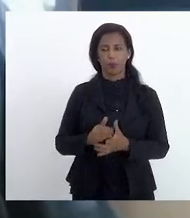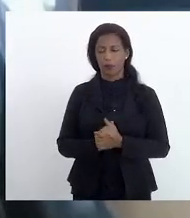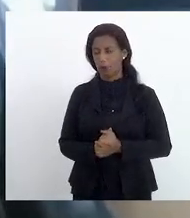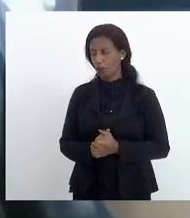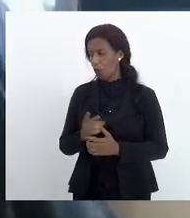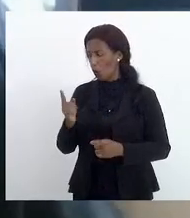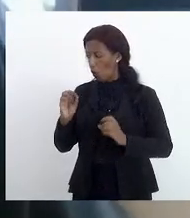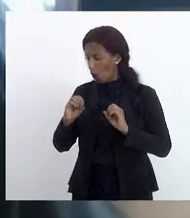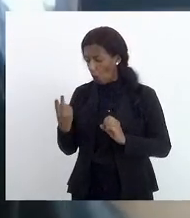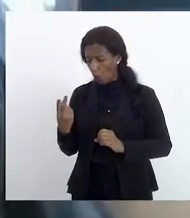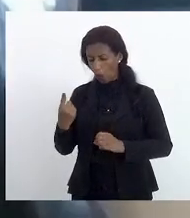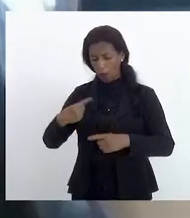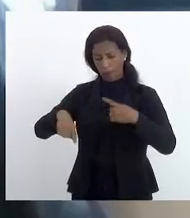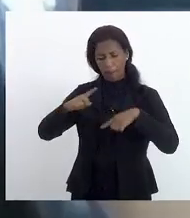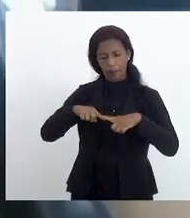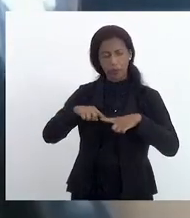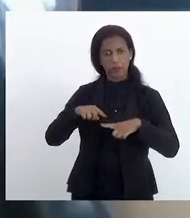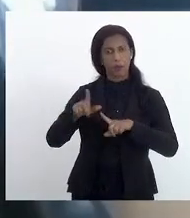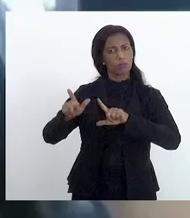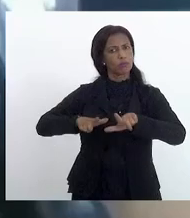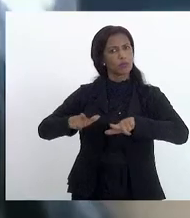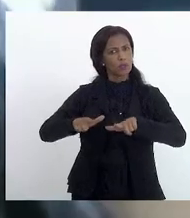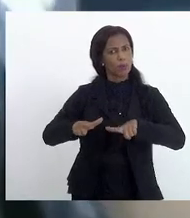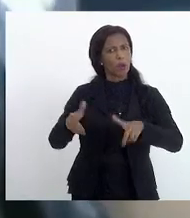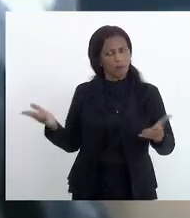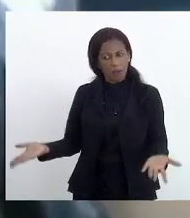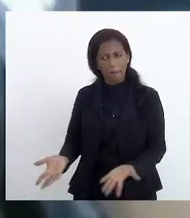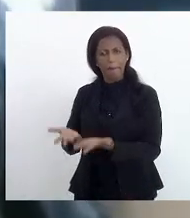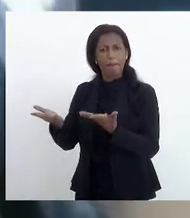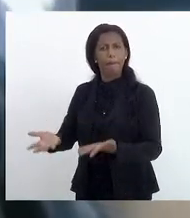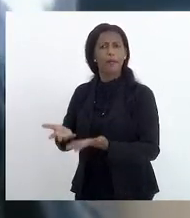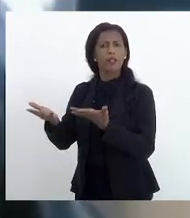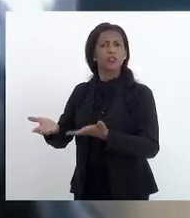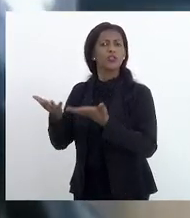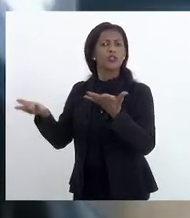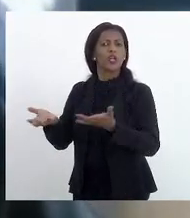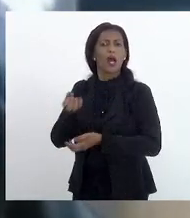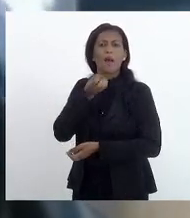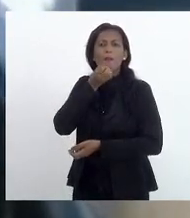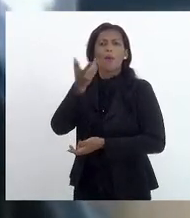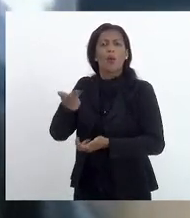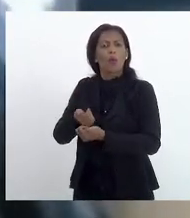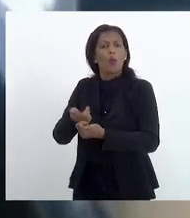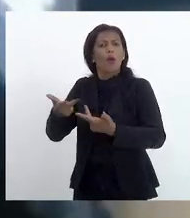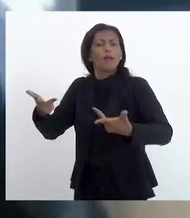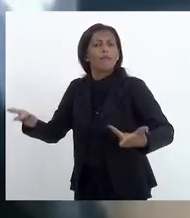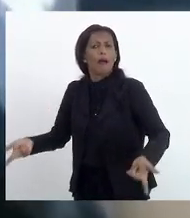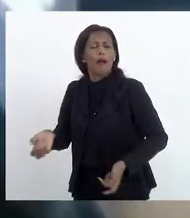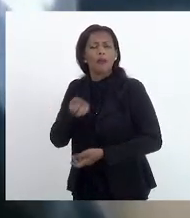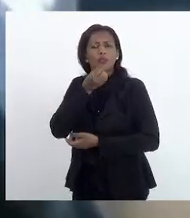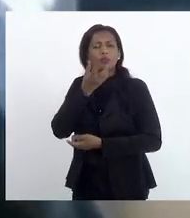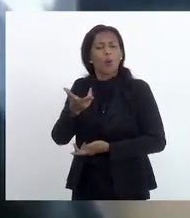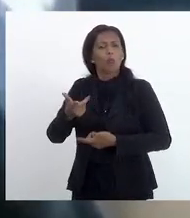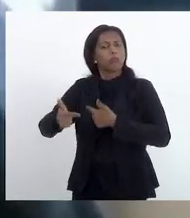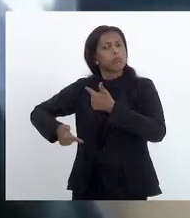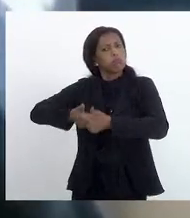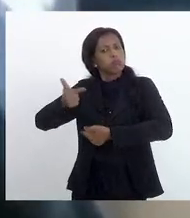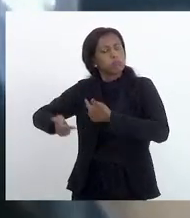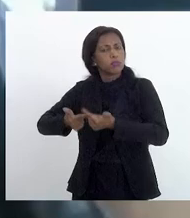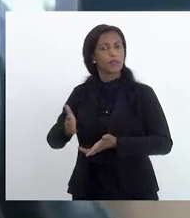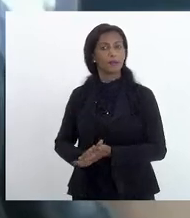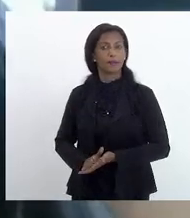a reposição de servidores. A gente tem que prestigiar o serviço público, ele tem que ser bom de qualidade, prestigiar os bons servidores.